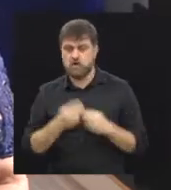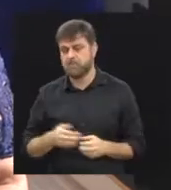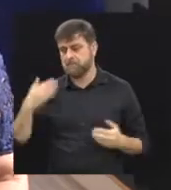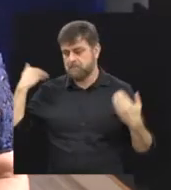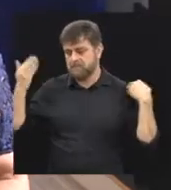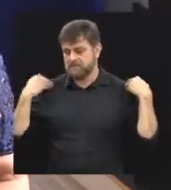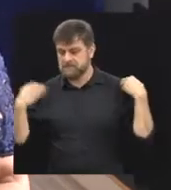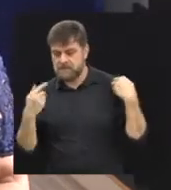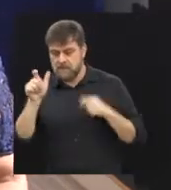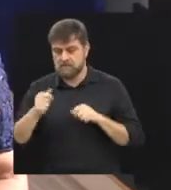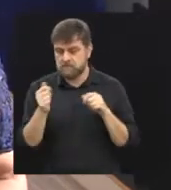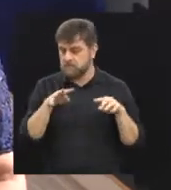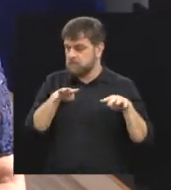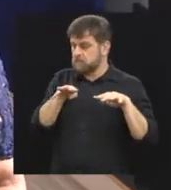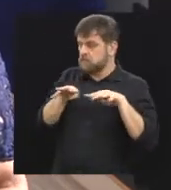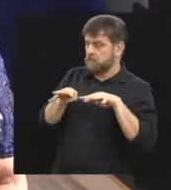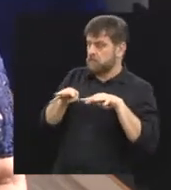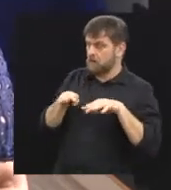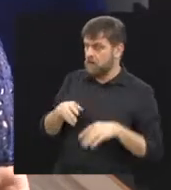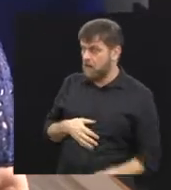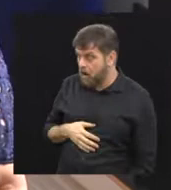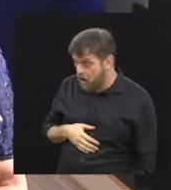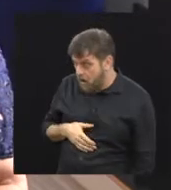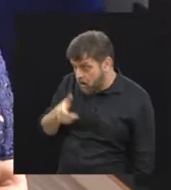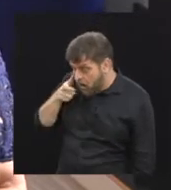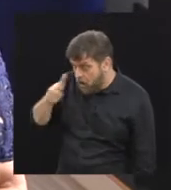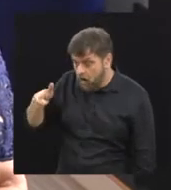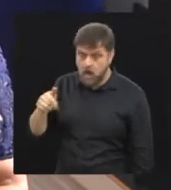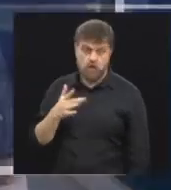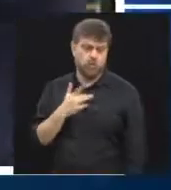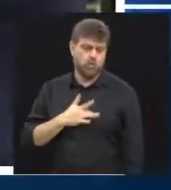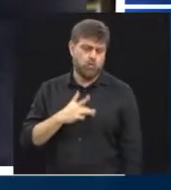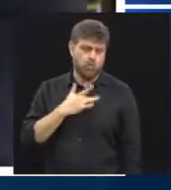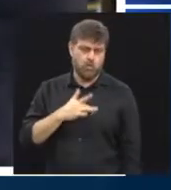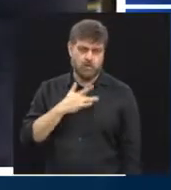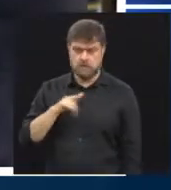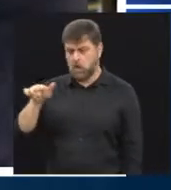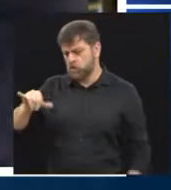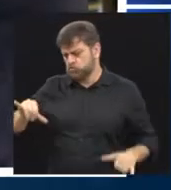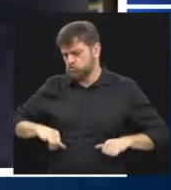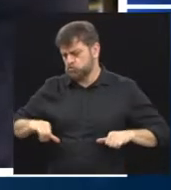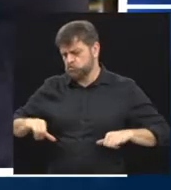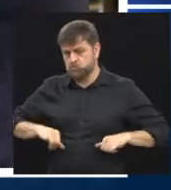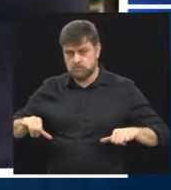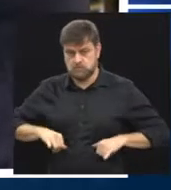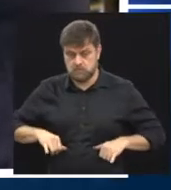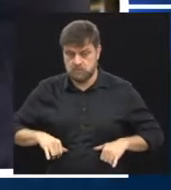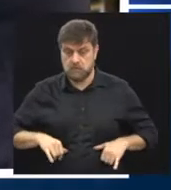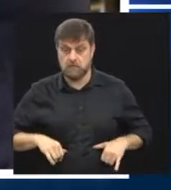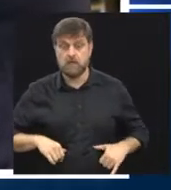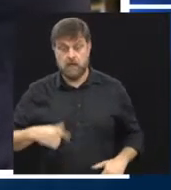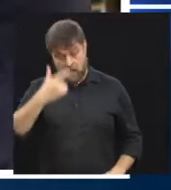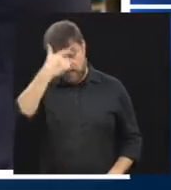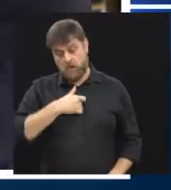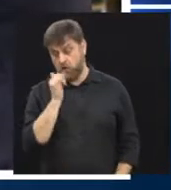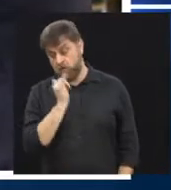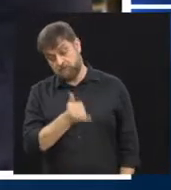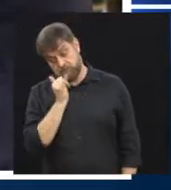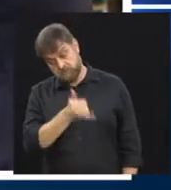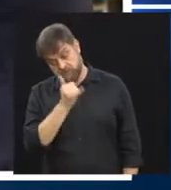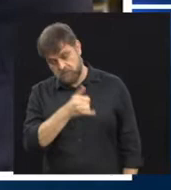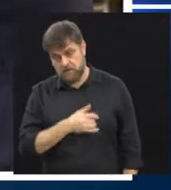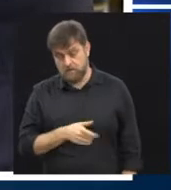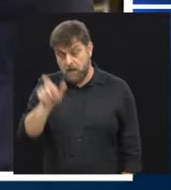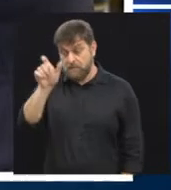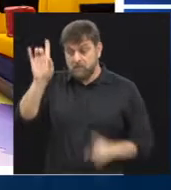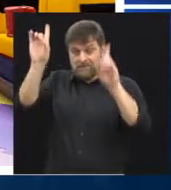terrível. As pessoas encaram como um coitadinho, como se ele estivesse sofrendo. E eu sempre falo para as pessoas, olha, a